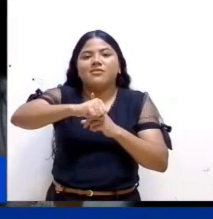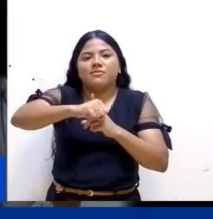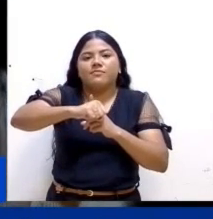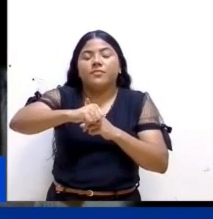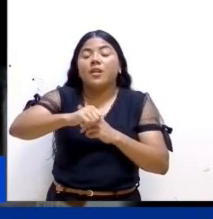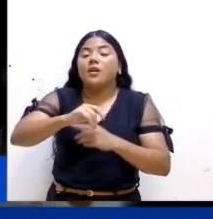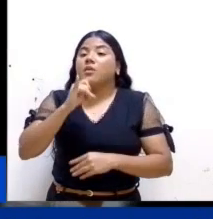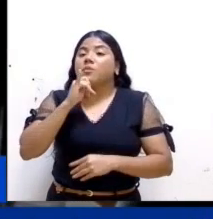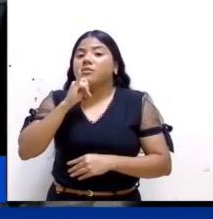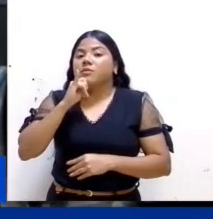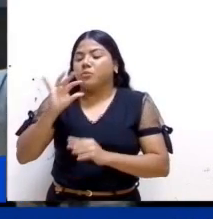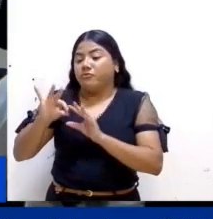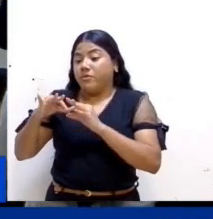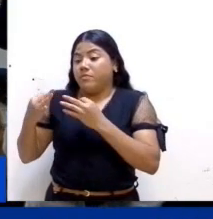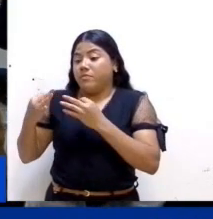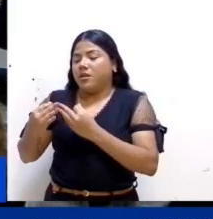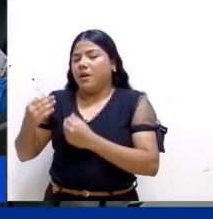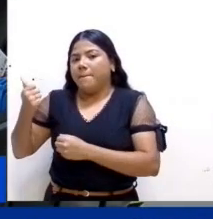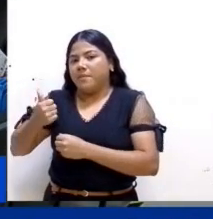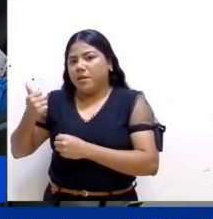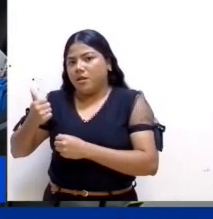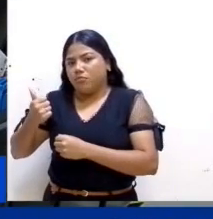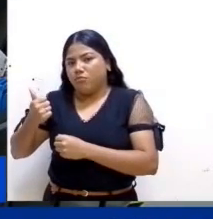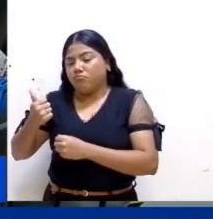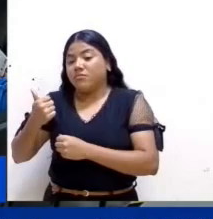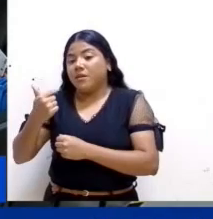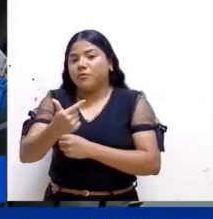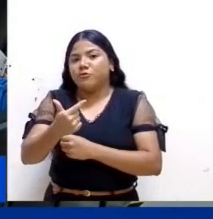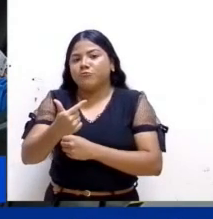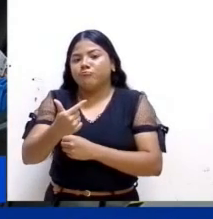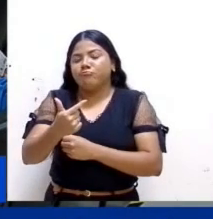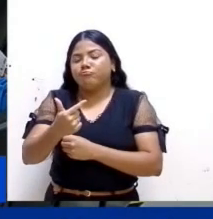com a palavra palestrante Gabriela Valente.